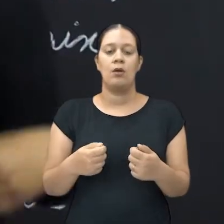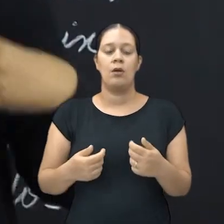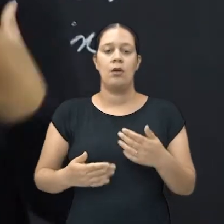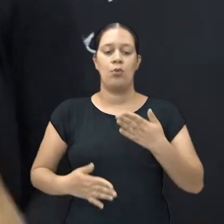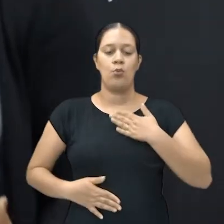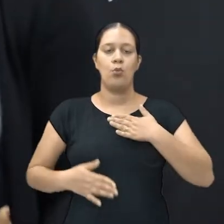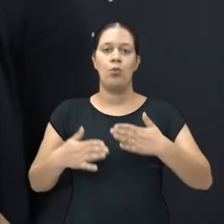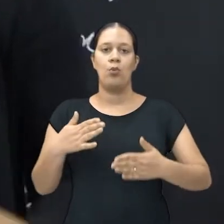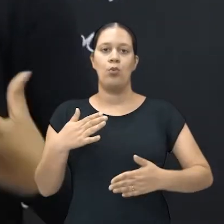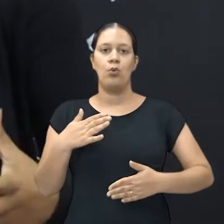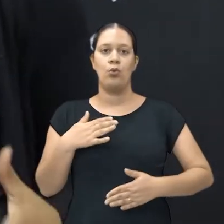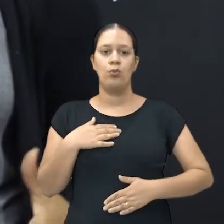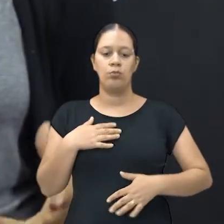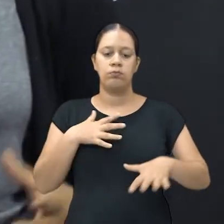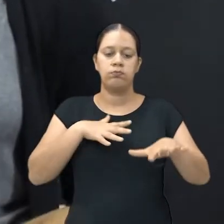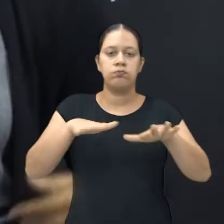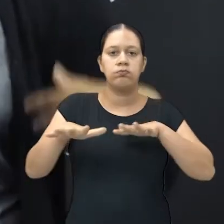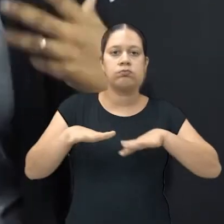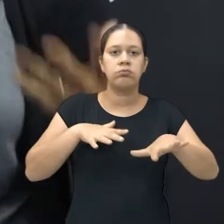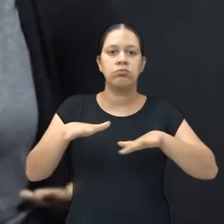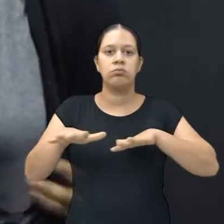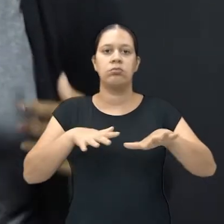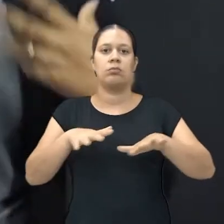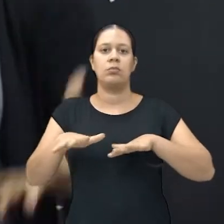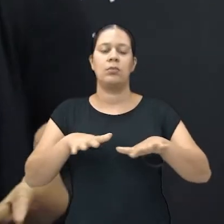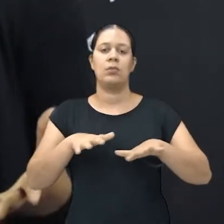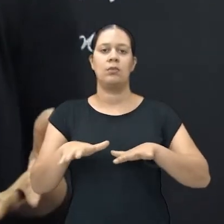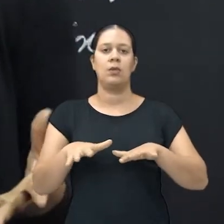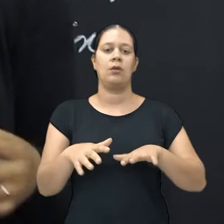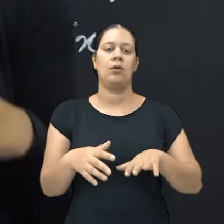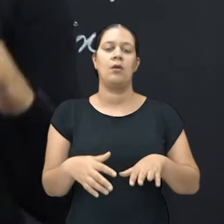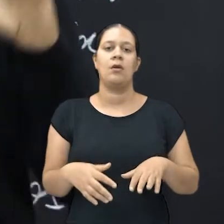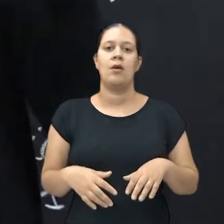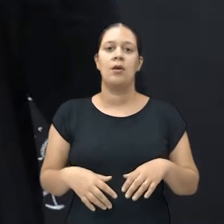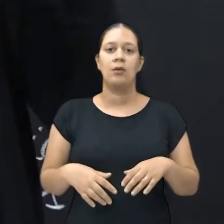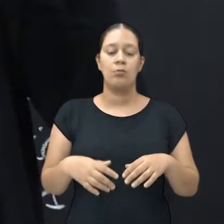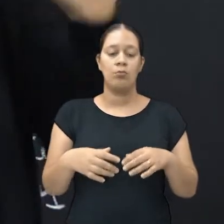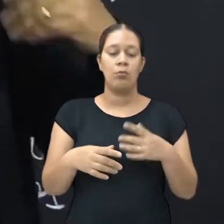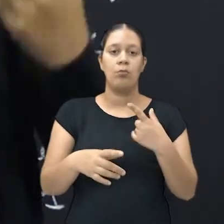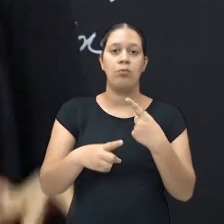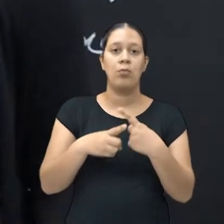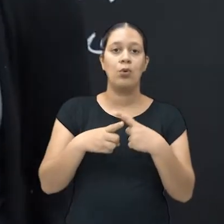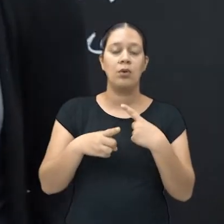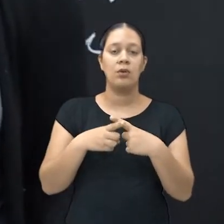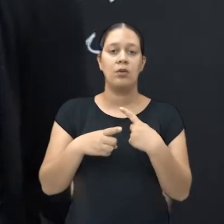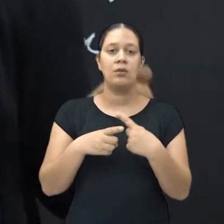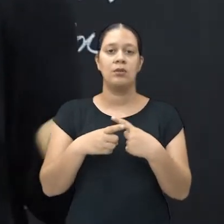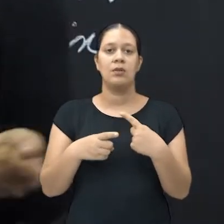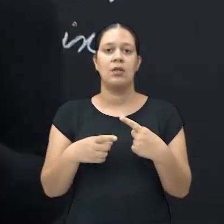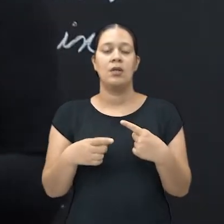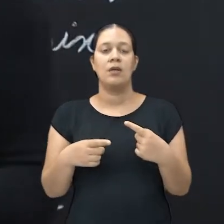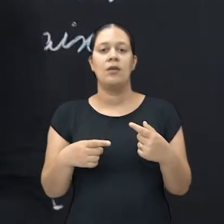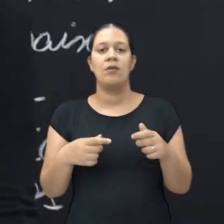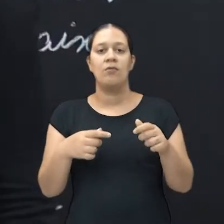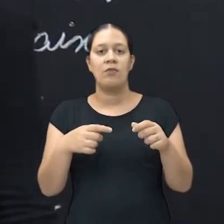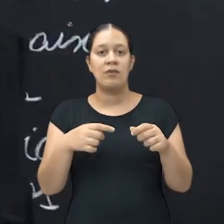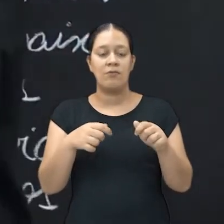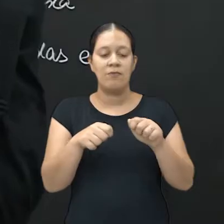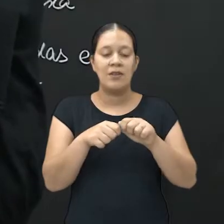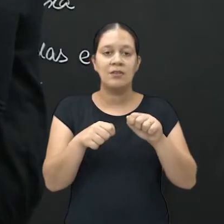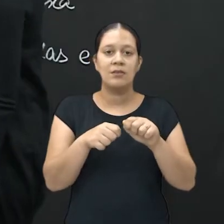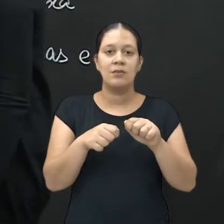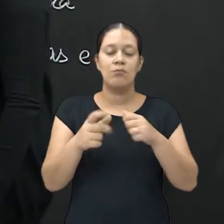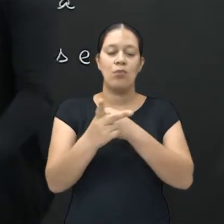que trabalhar para combater combater o micro-organismo que ele acha que é e produzir esses anticorpos.